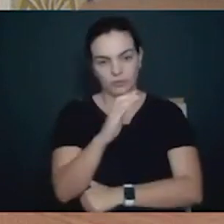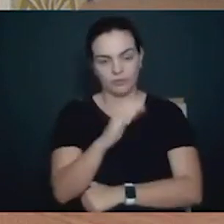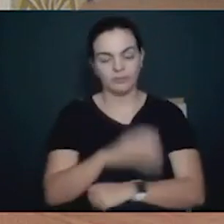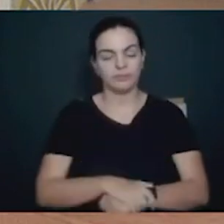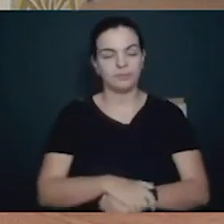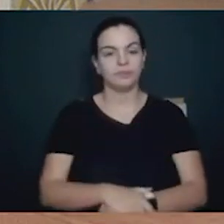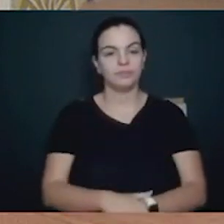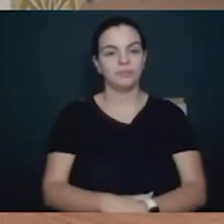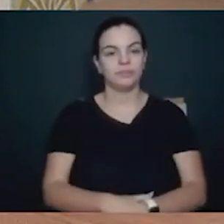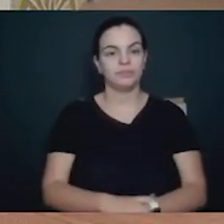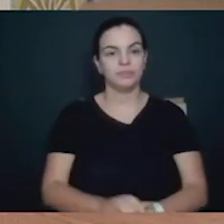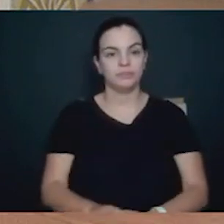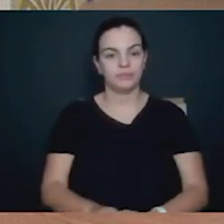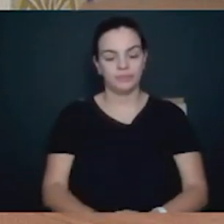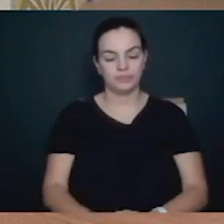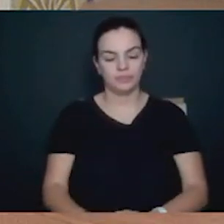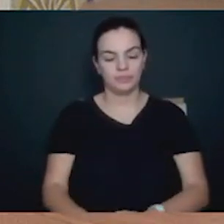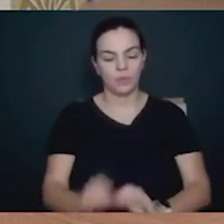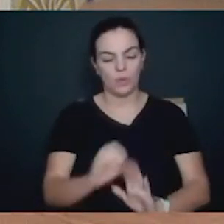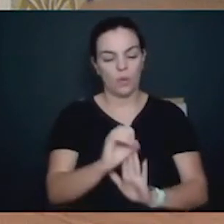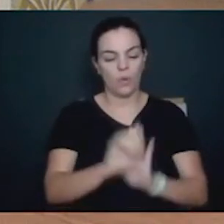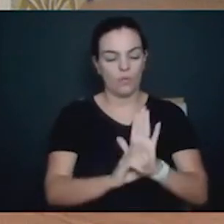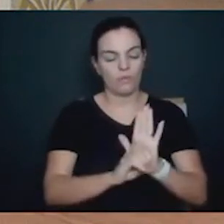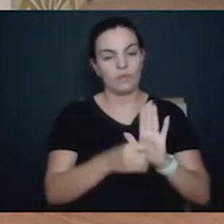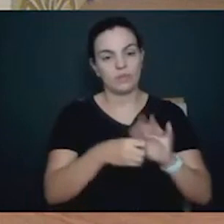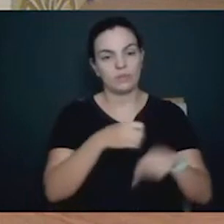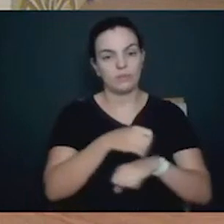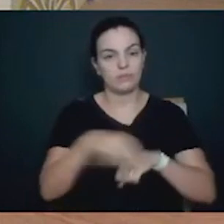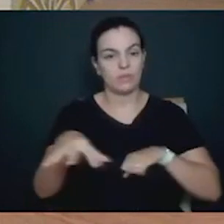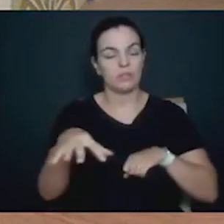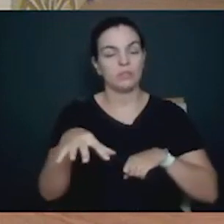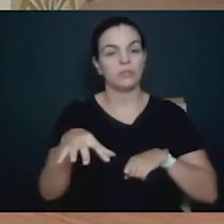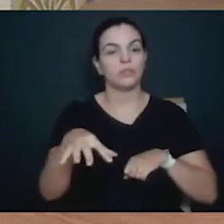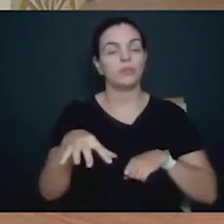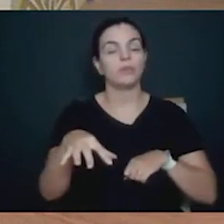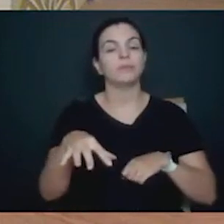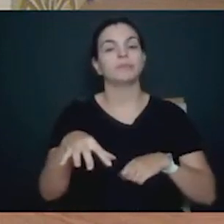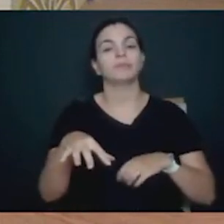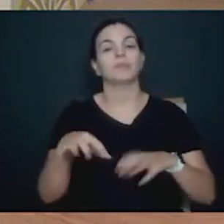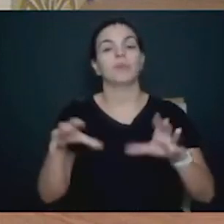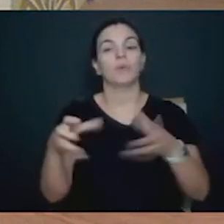ofício enviado pelo gabinete da Esmelge, o secretário Carlos Eduardo Pijac se manifestou, junto com sua equipe,